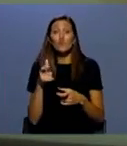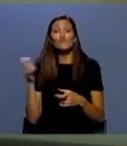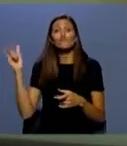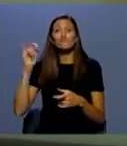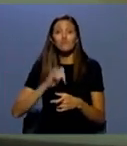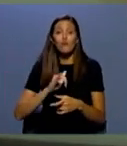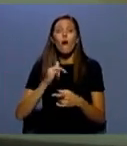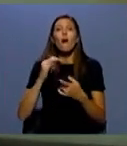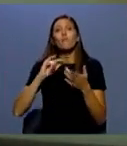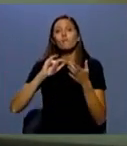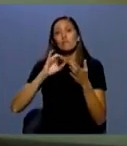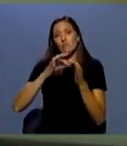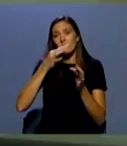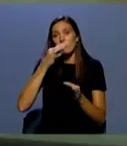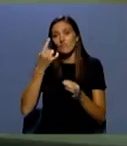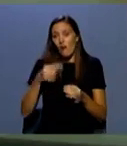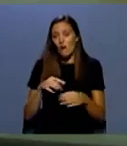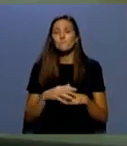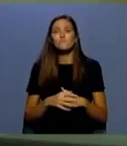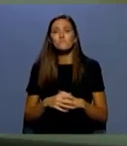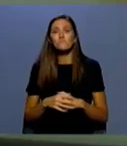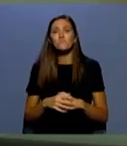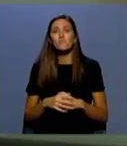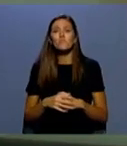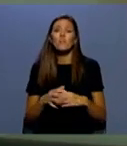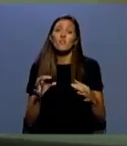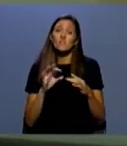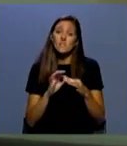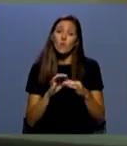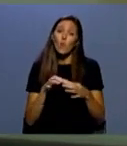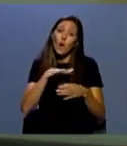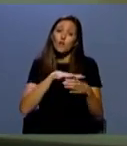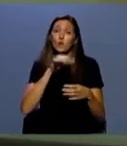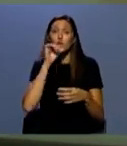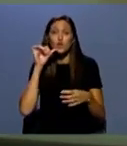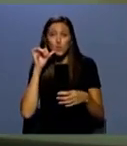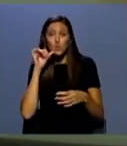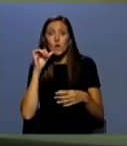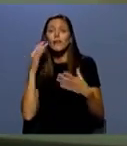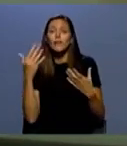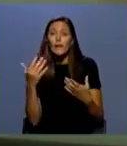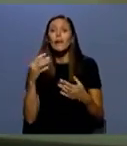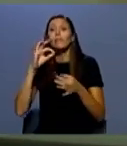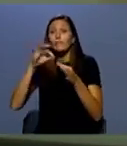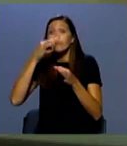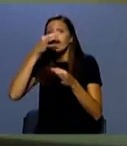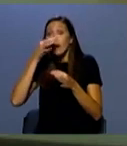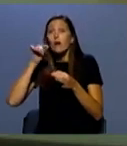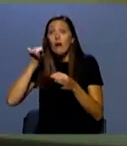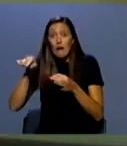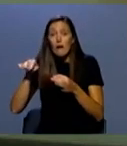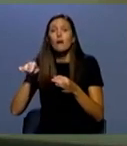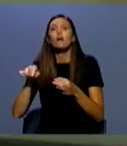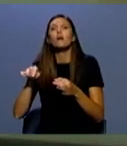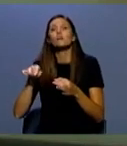são maiores. Relativamente à zona azul, que é a zona de onde vão fazer o teste, são